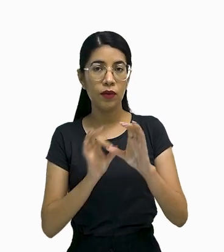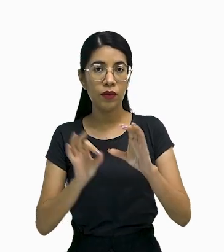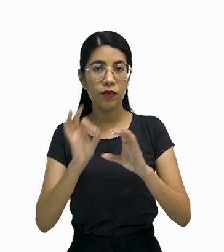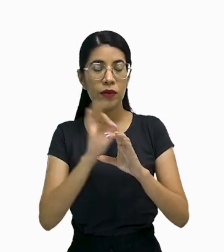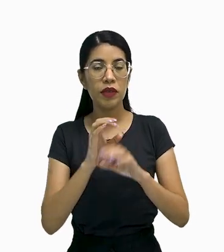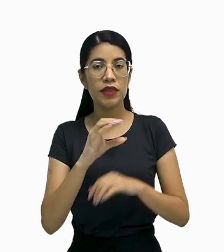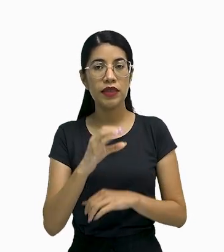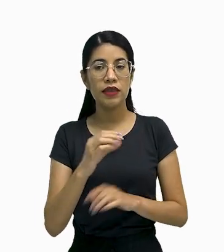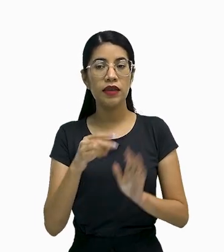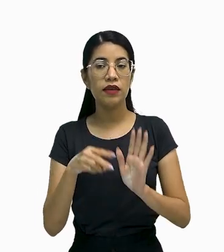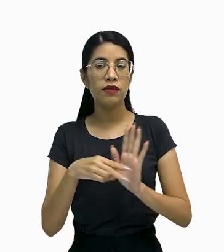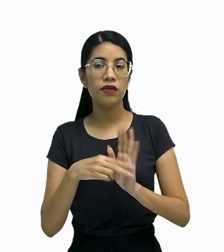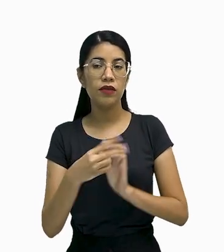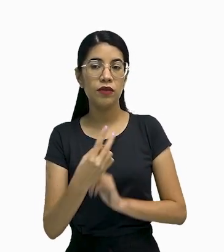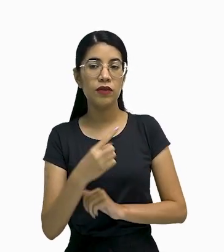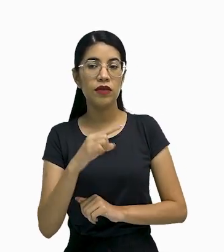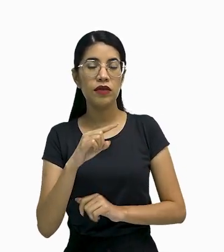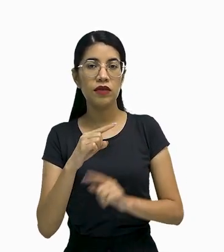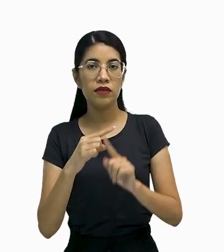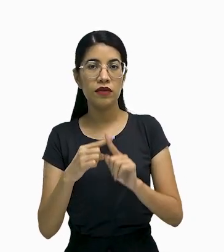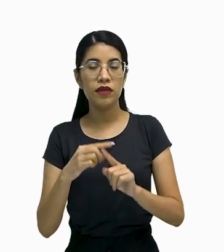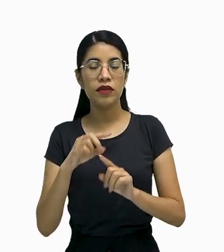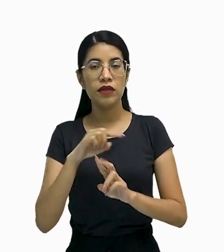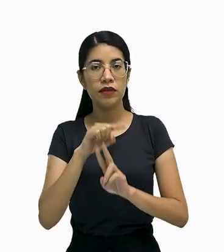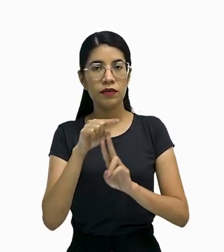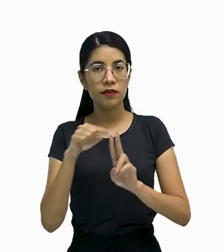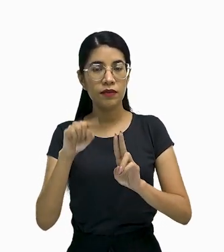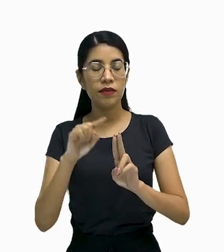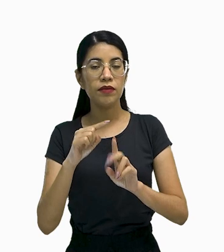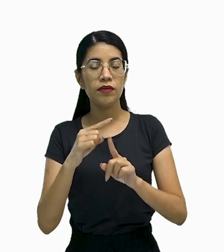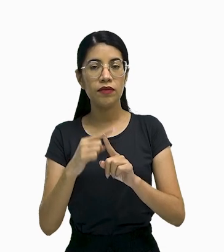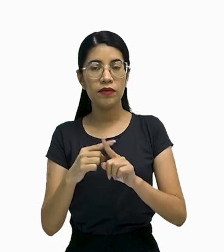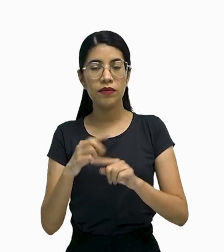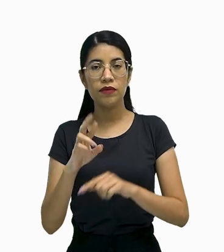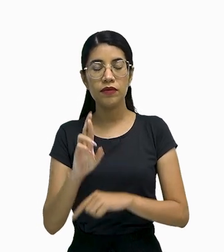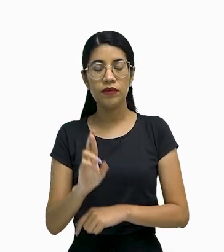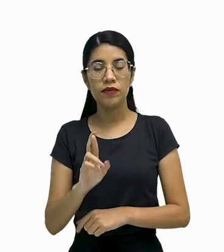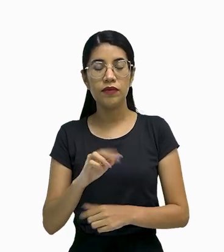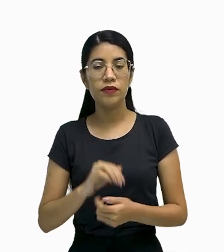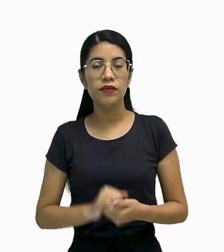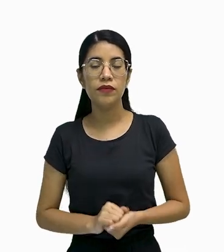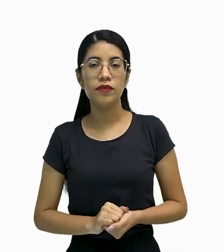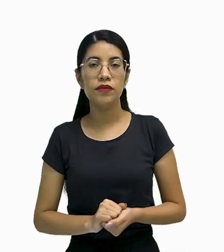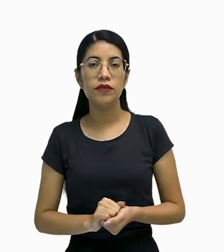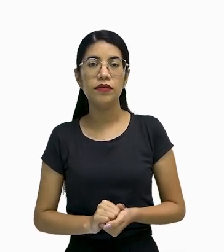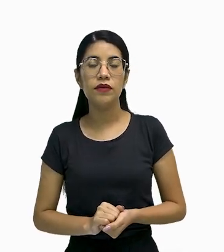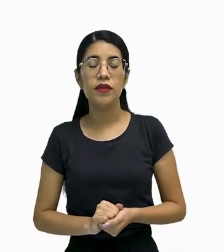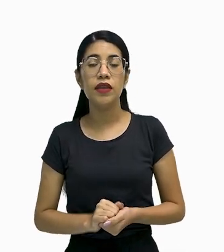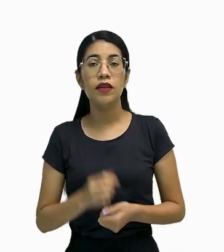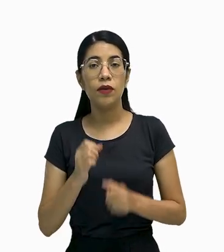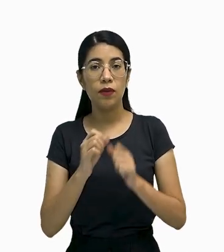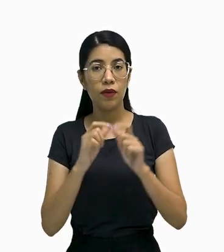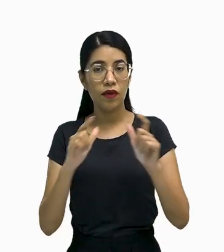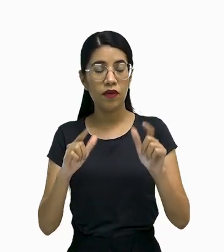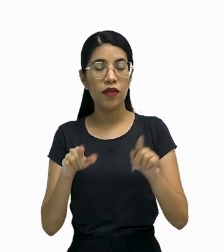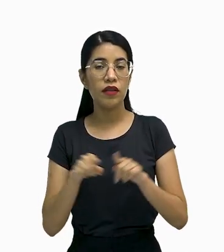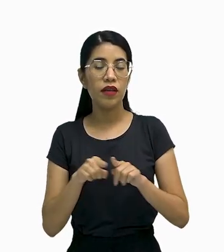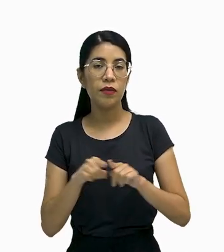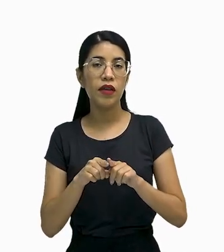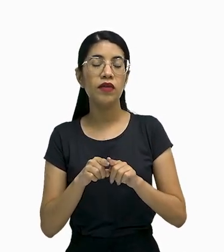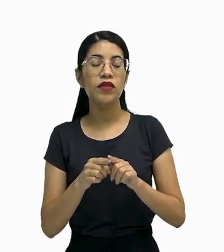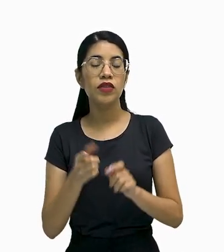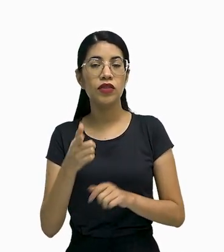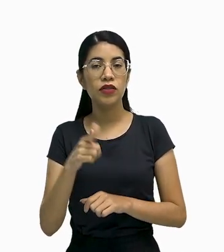vezes π vezes r. O que eu vou fazer? Dessa fórmula, eu vou reescrever